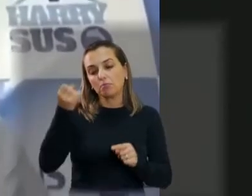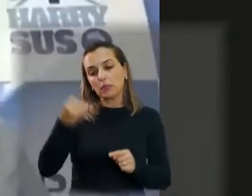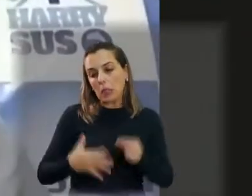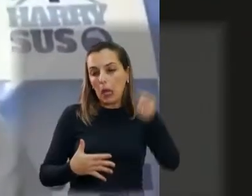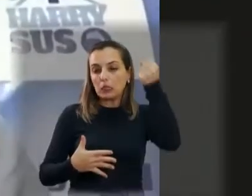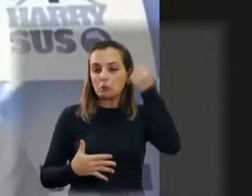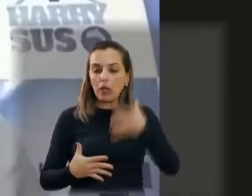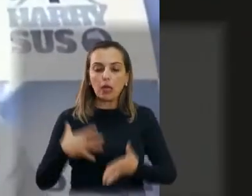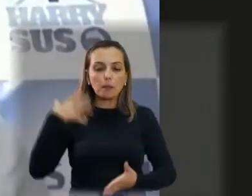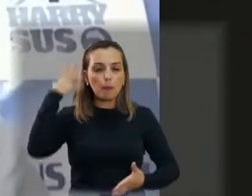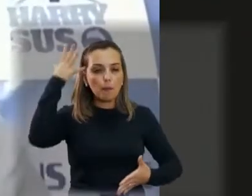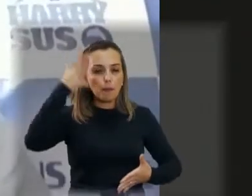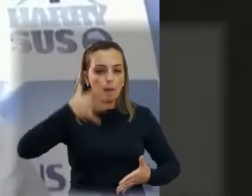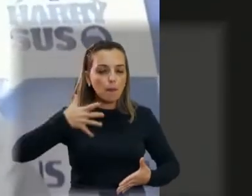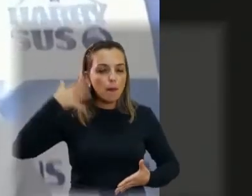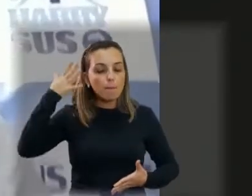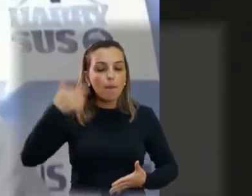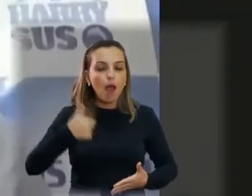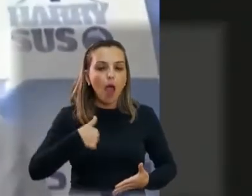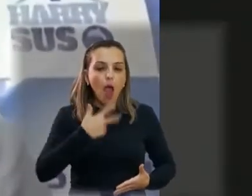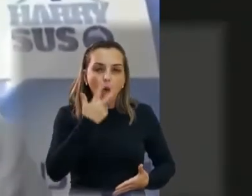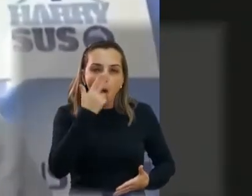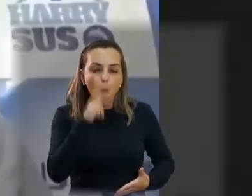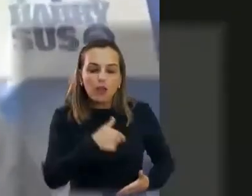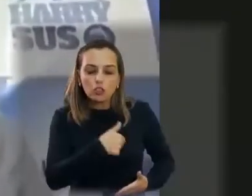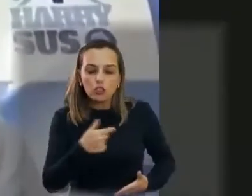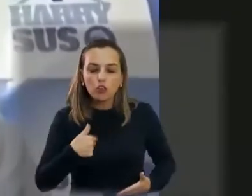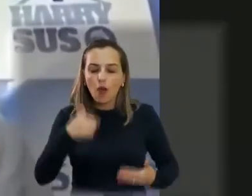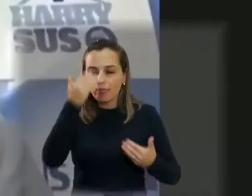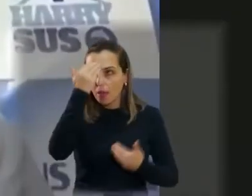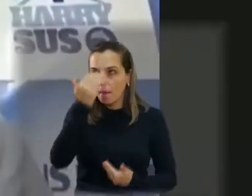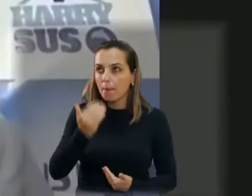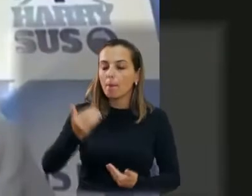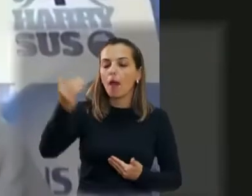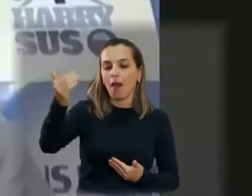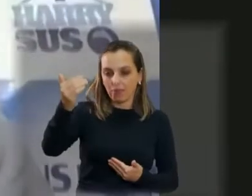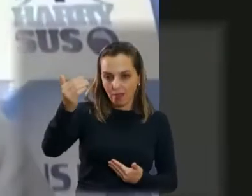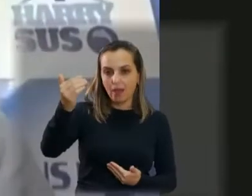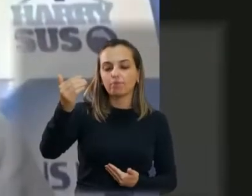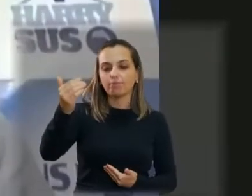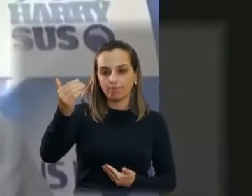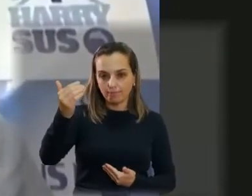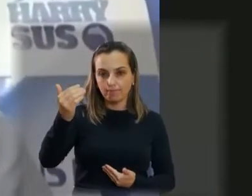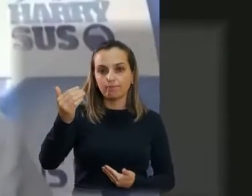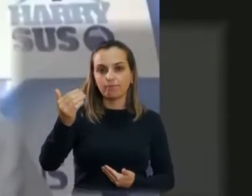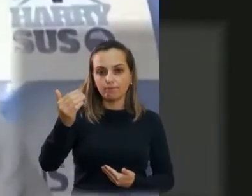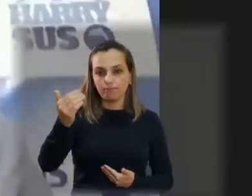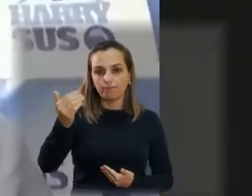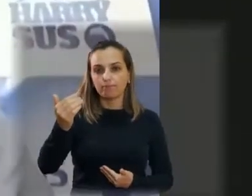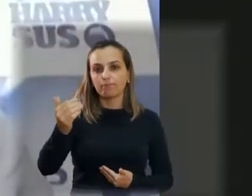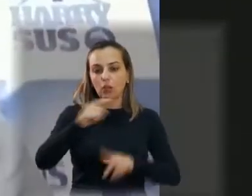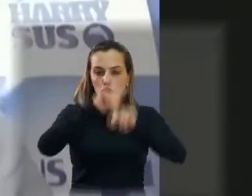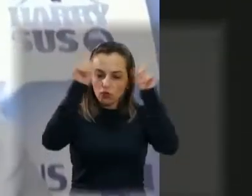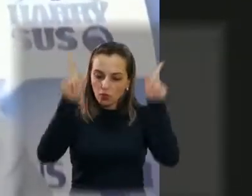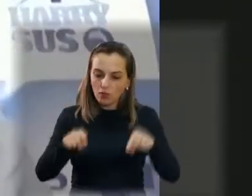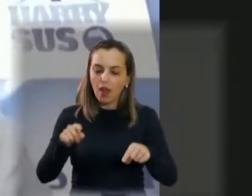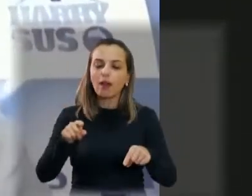aqui. Eu acho que nós temos que agradecer, eu agradeço imensamente aos